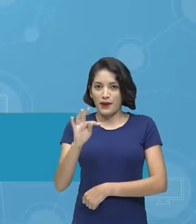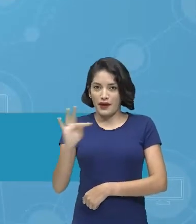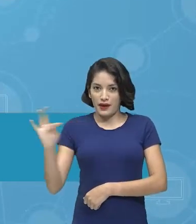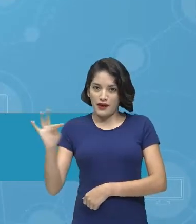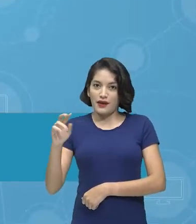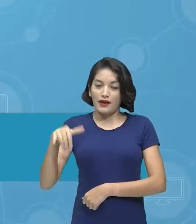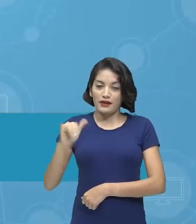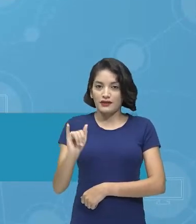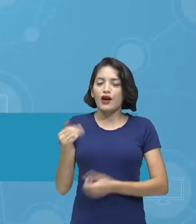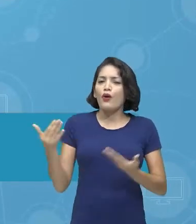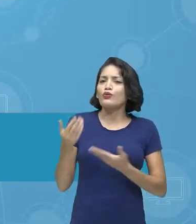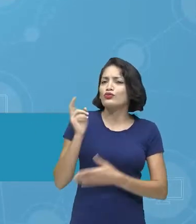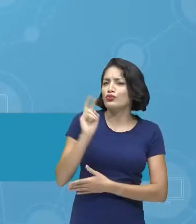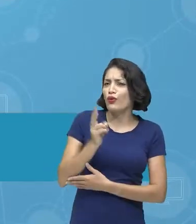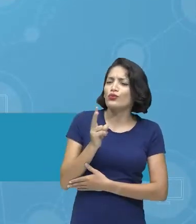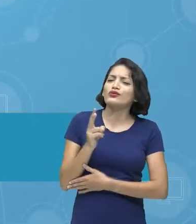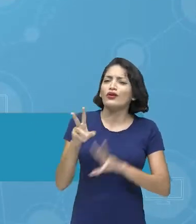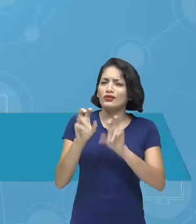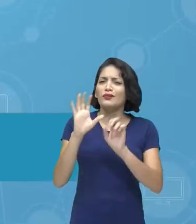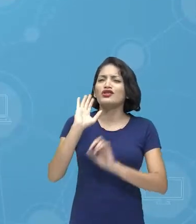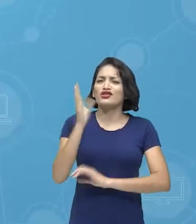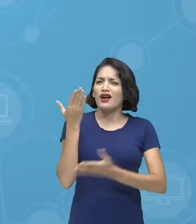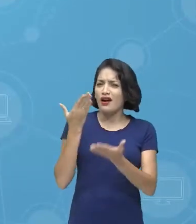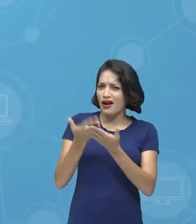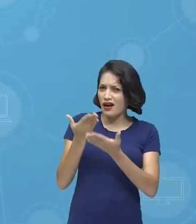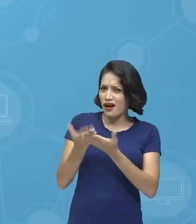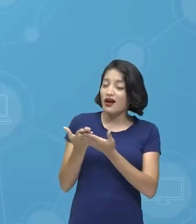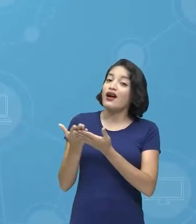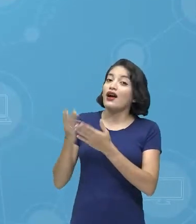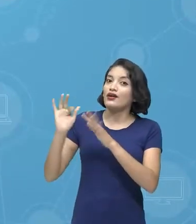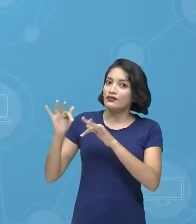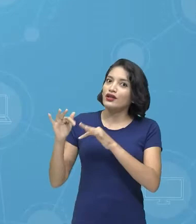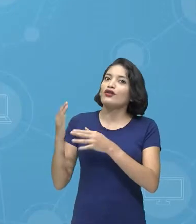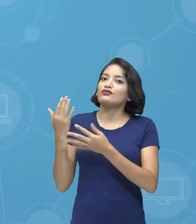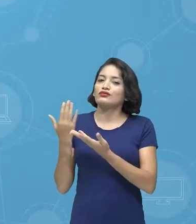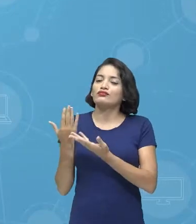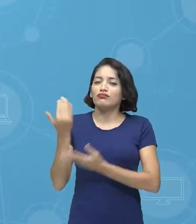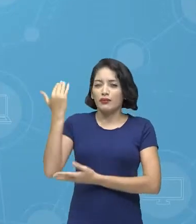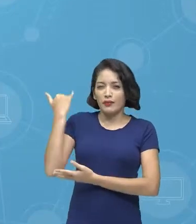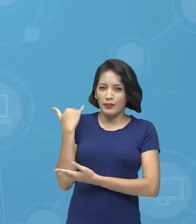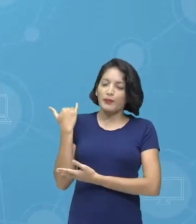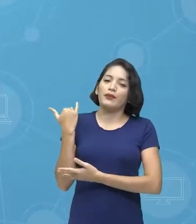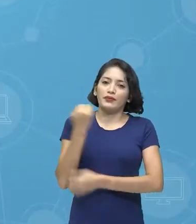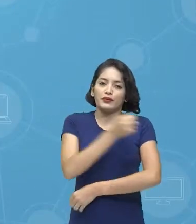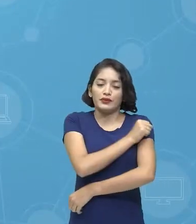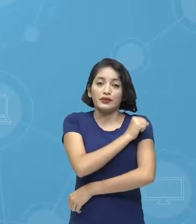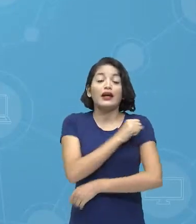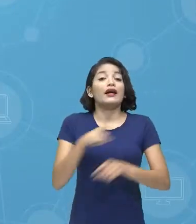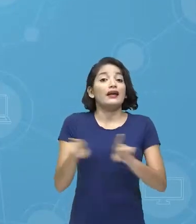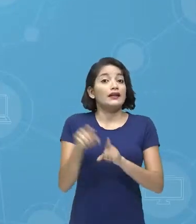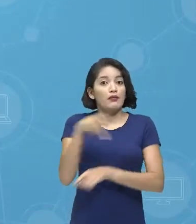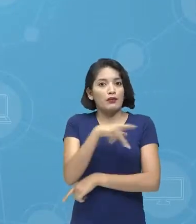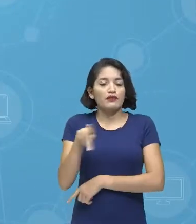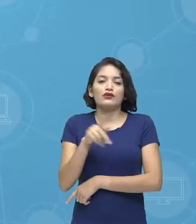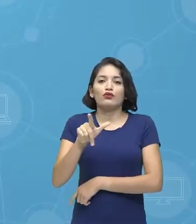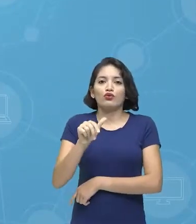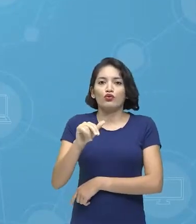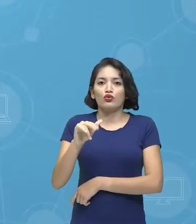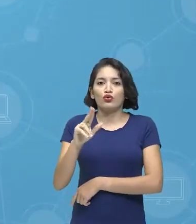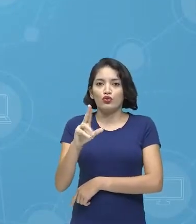dar continuidade a um conteúdo que vocês já viram no finalzinho da nossa última aula do 8º ano e a professora Ludmila já nos trouxe aí